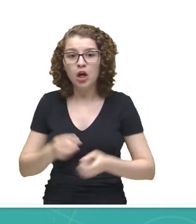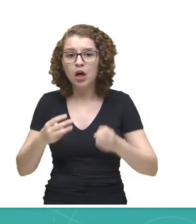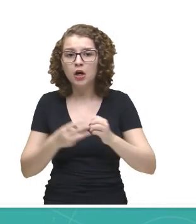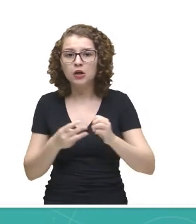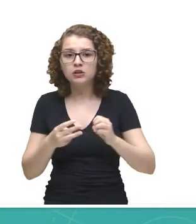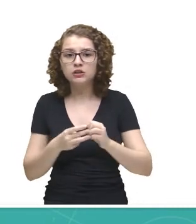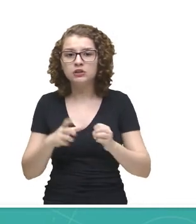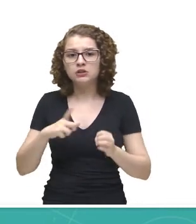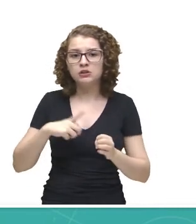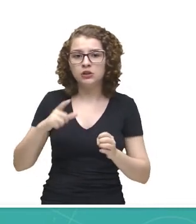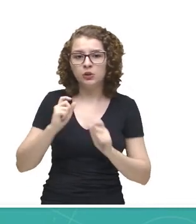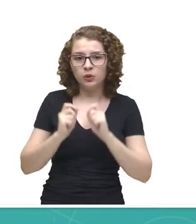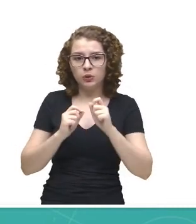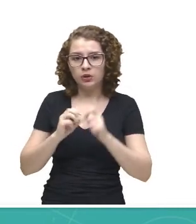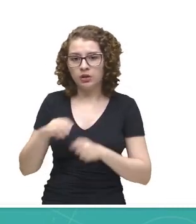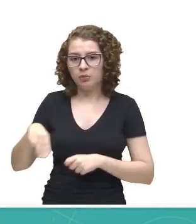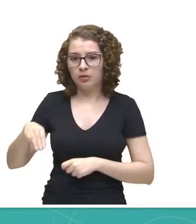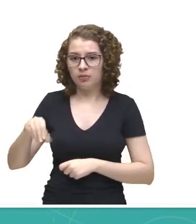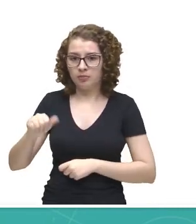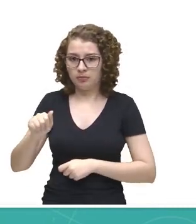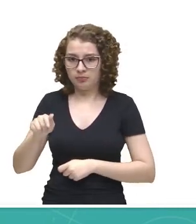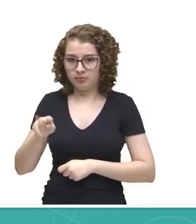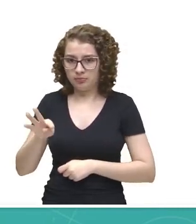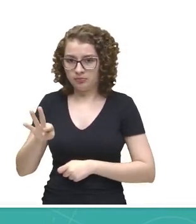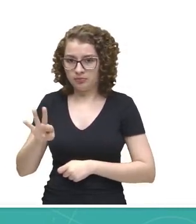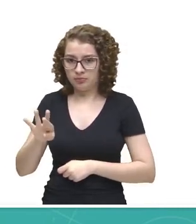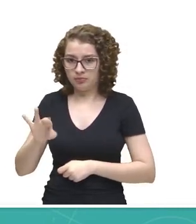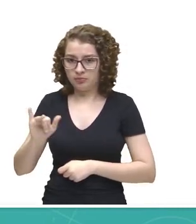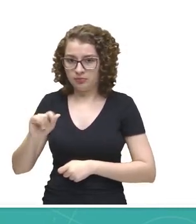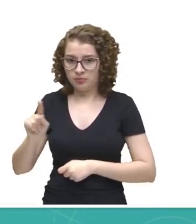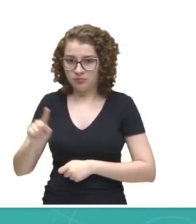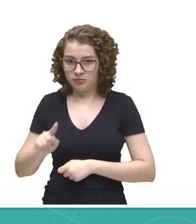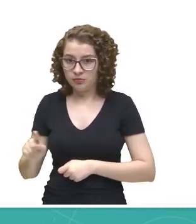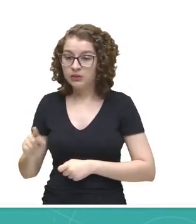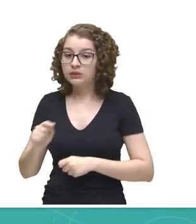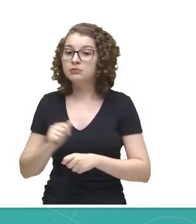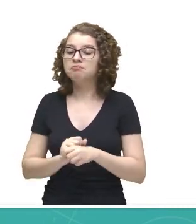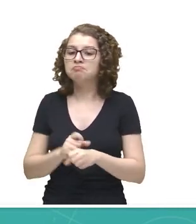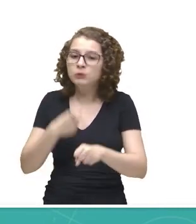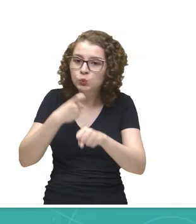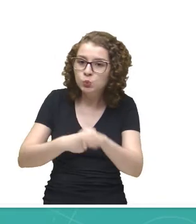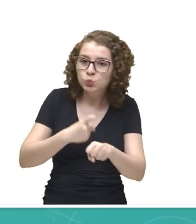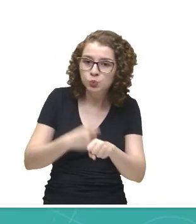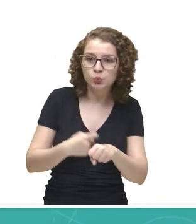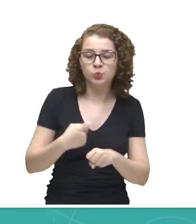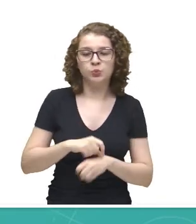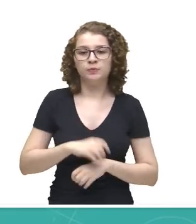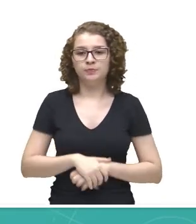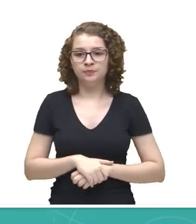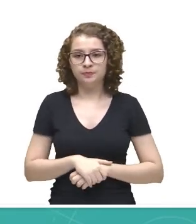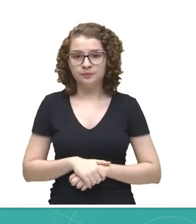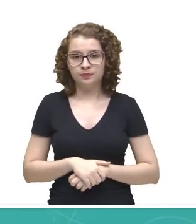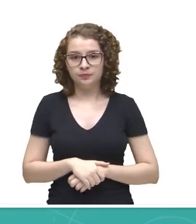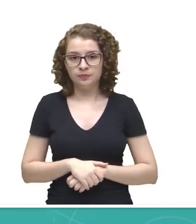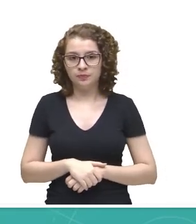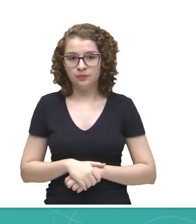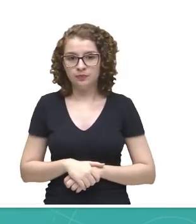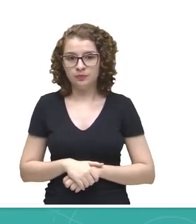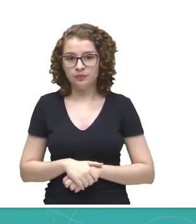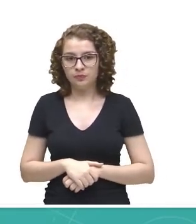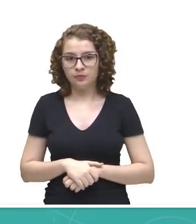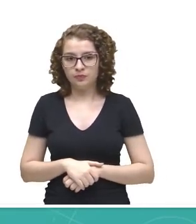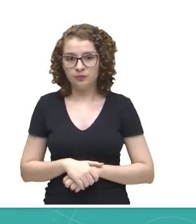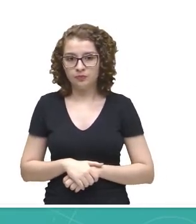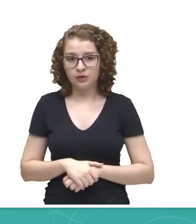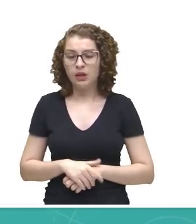uma matriz rígida. Tá? Então, a gente observa também que nessa matriz vai ter a presença de